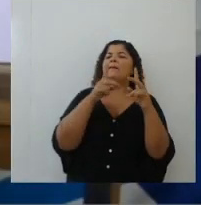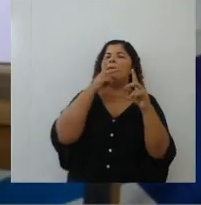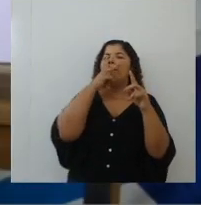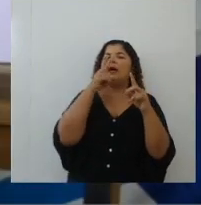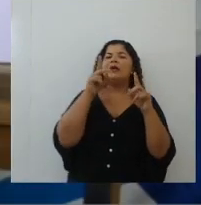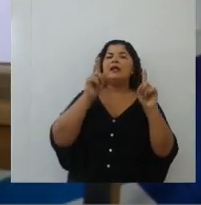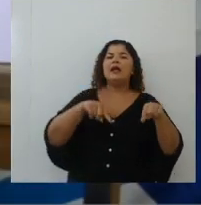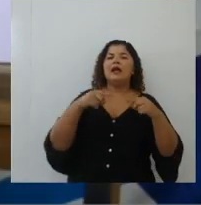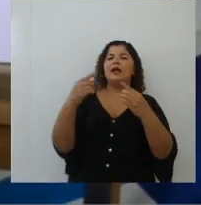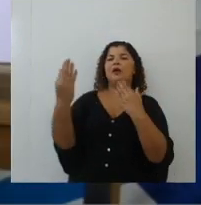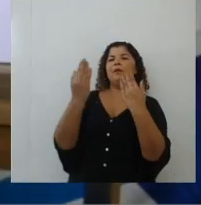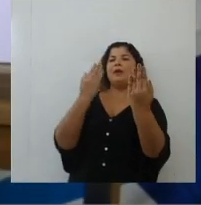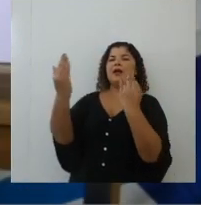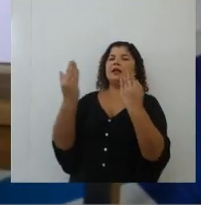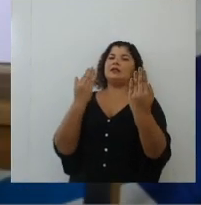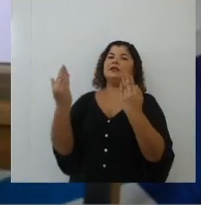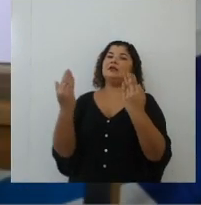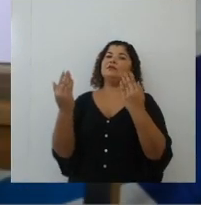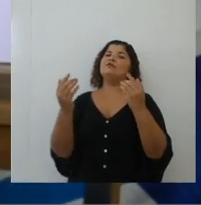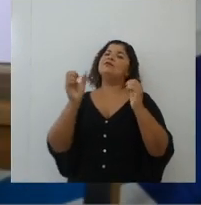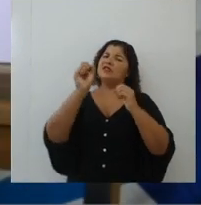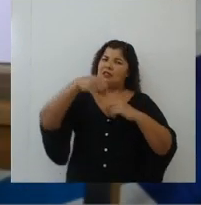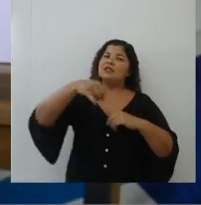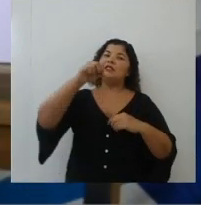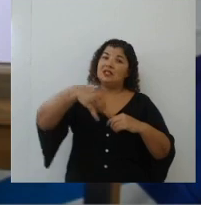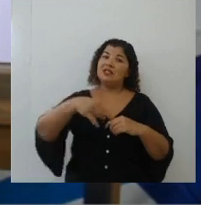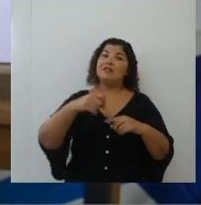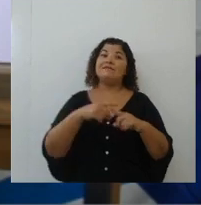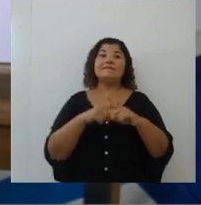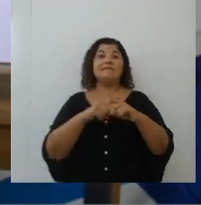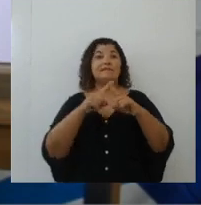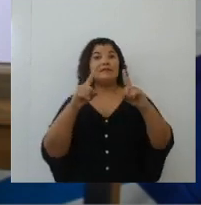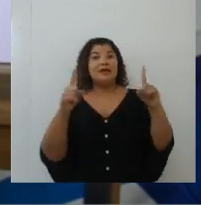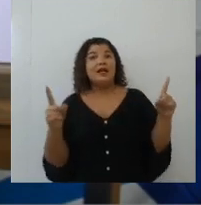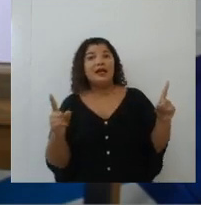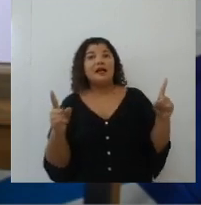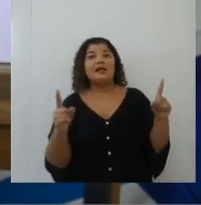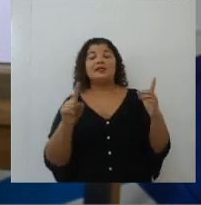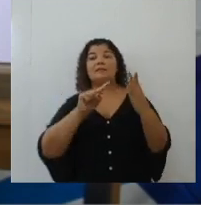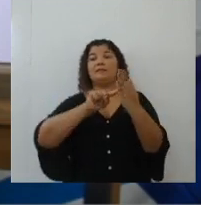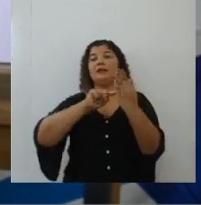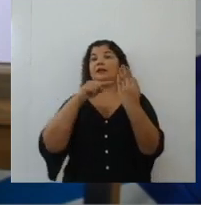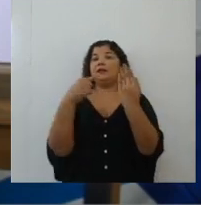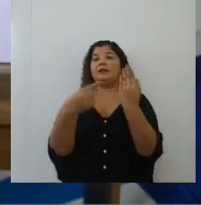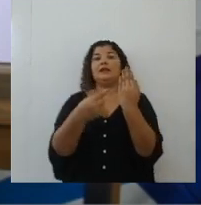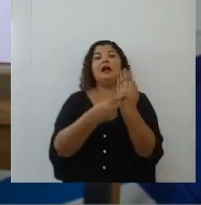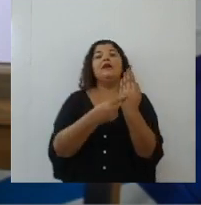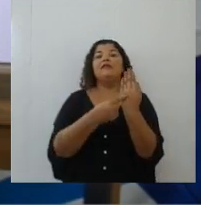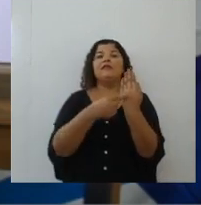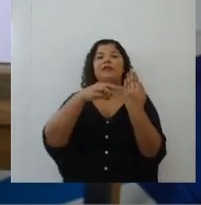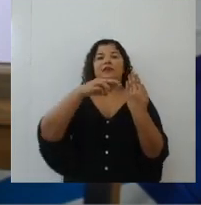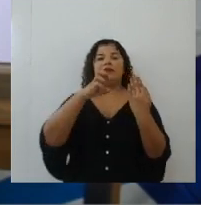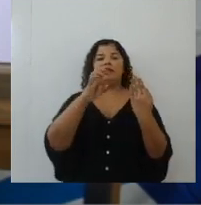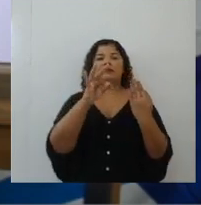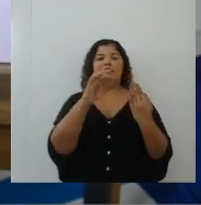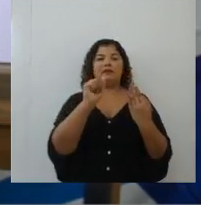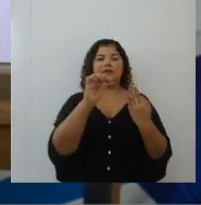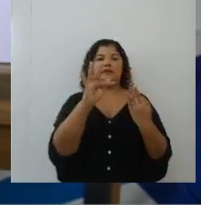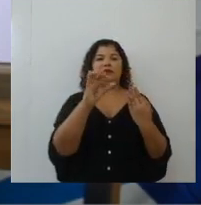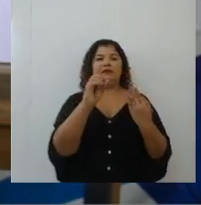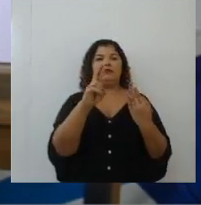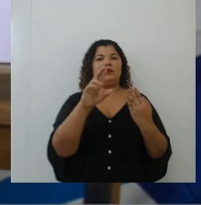É, mas cuidado. Cuidado, a metáfora, ela não apresenta o